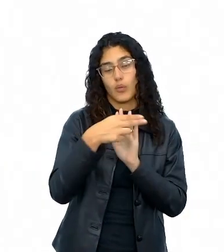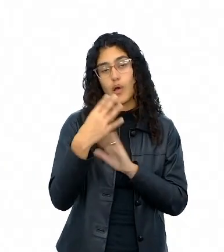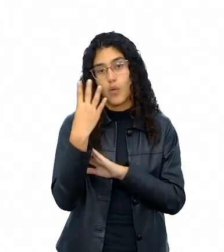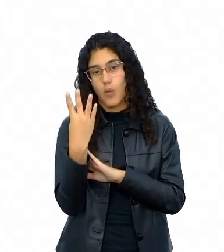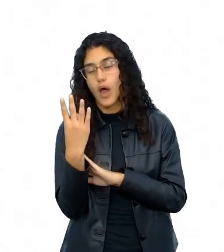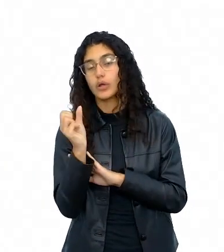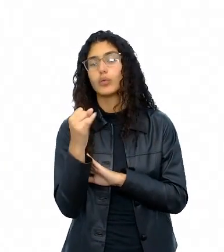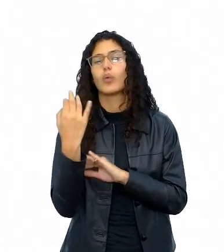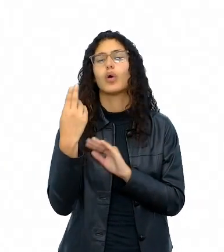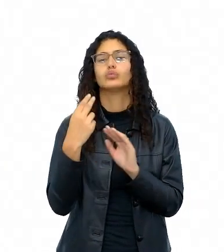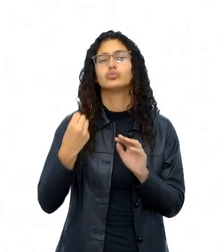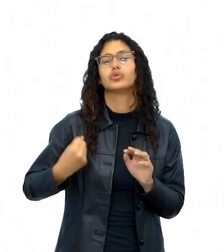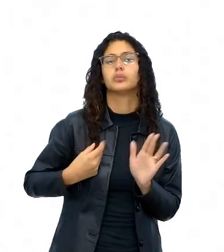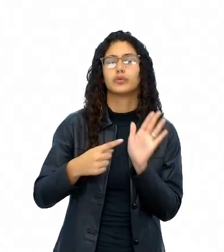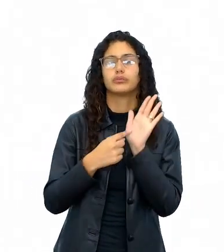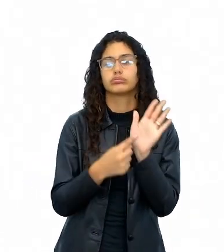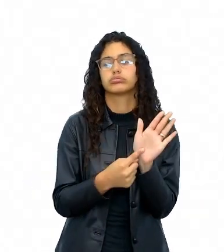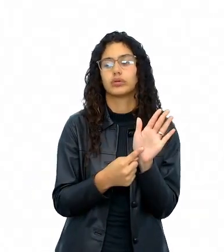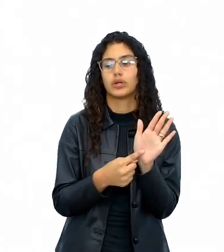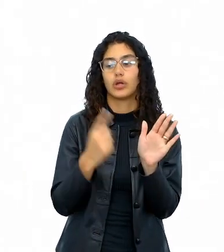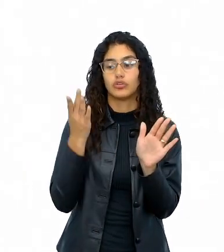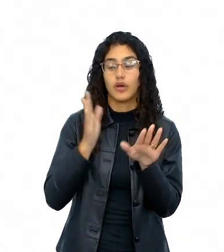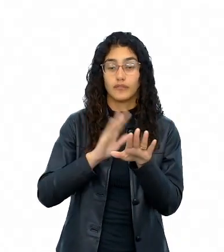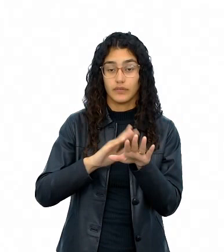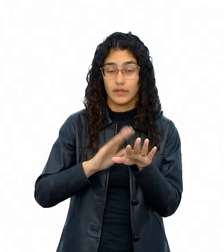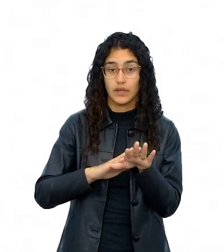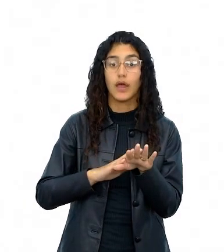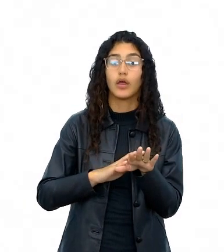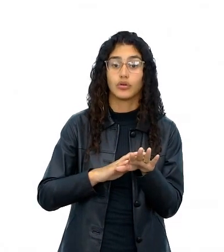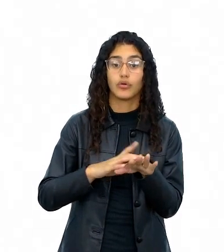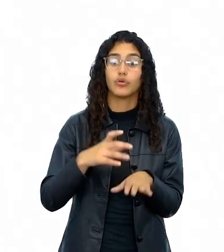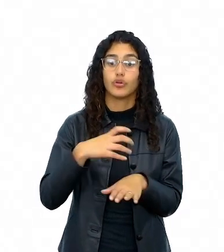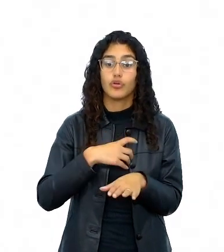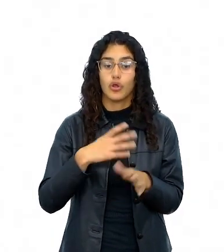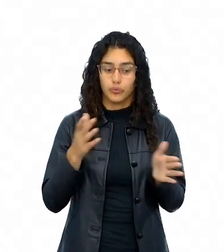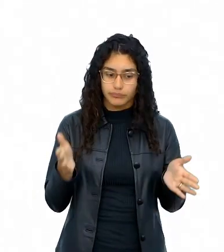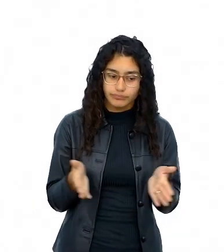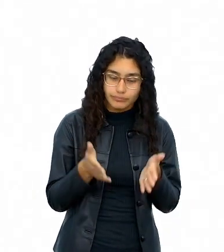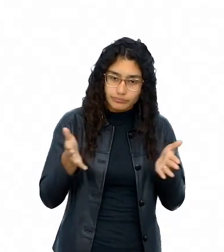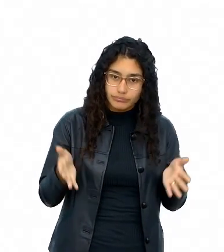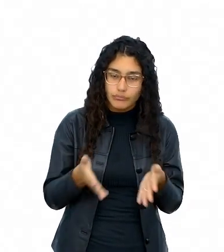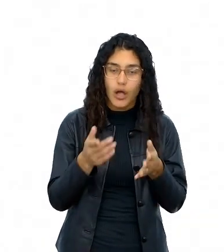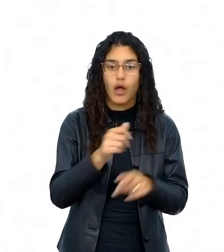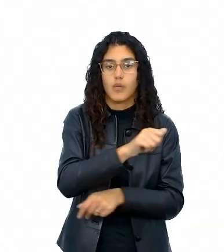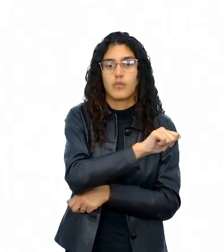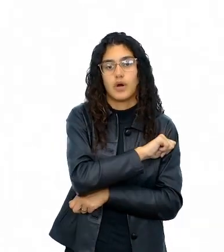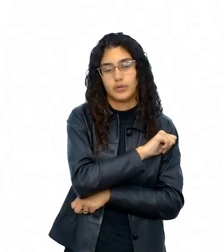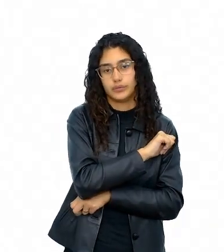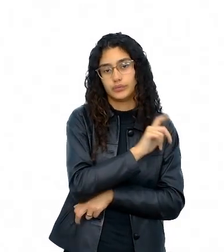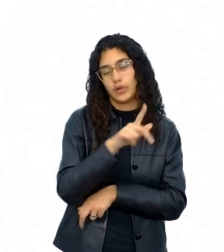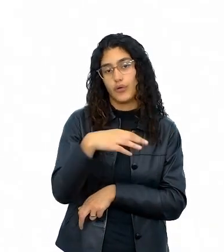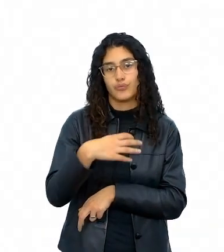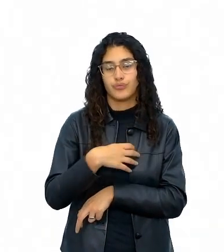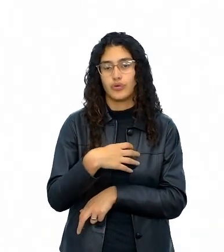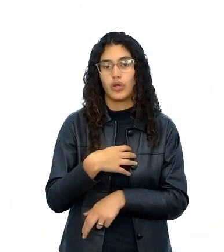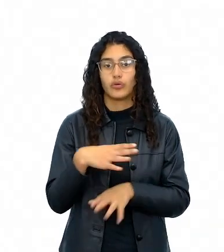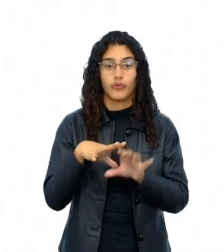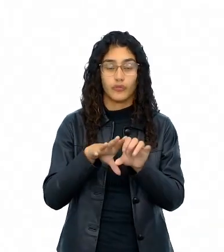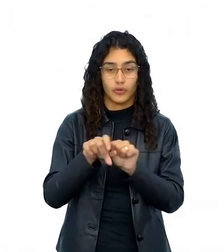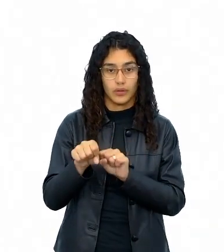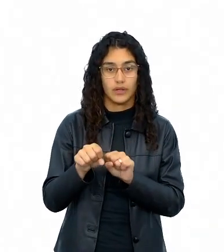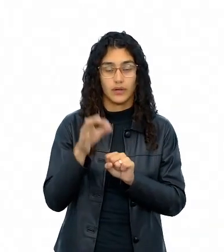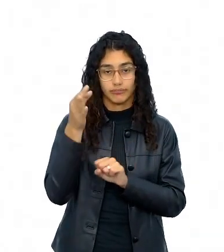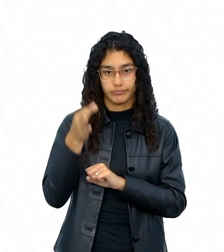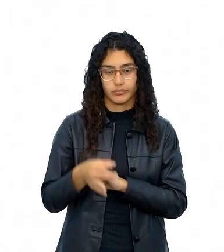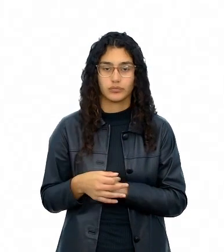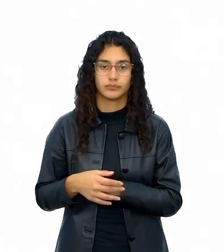ali? Então, a gente já está trabalhando a álgebra de maneira intuitiva, né, para os estudantes, não está numa maneira